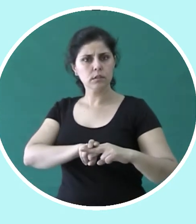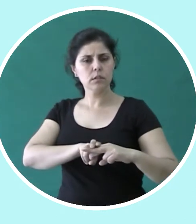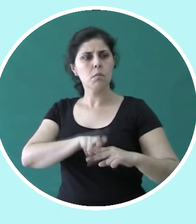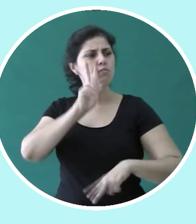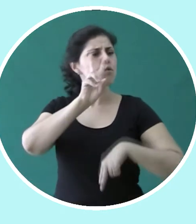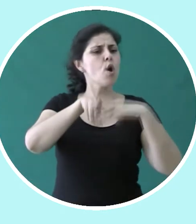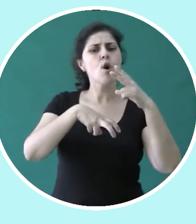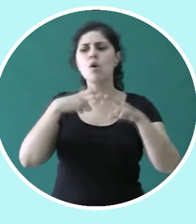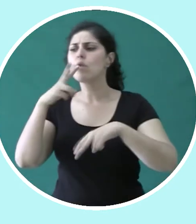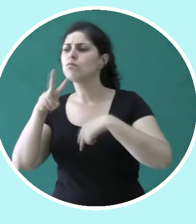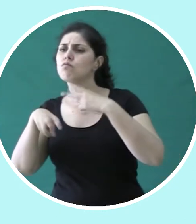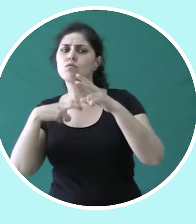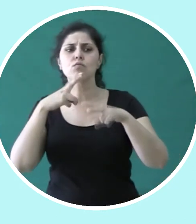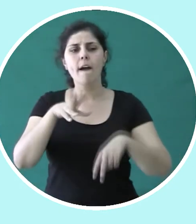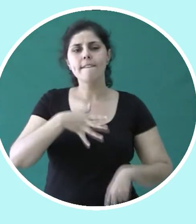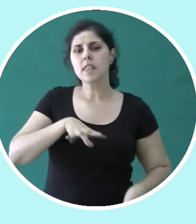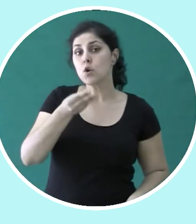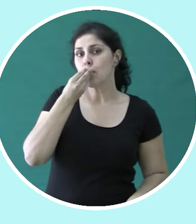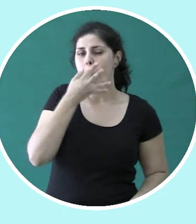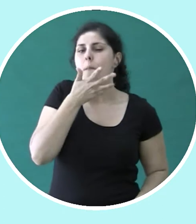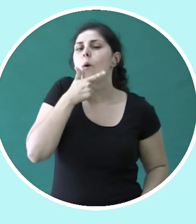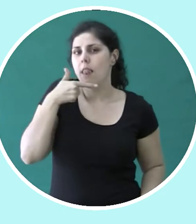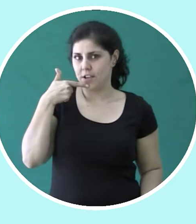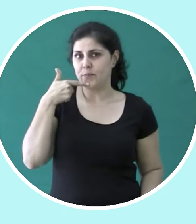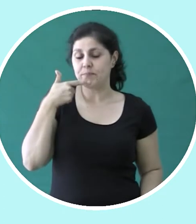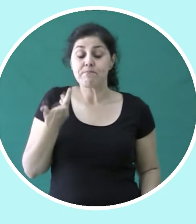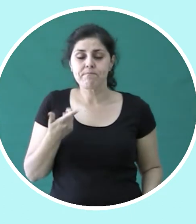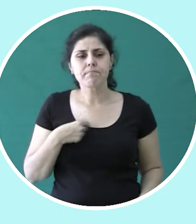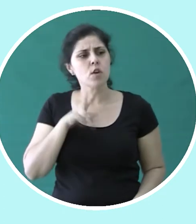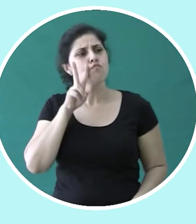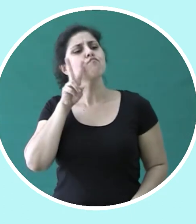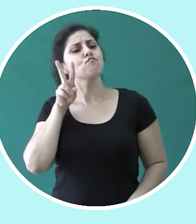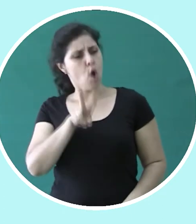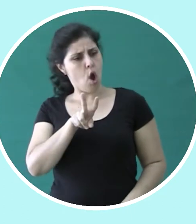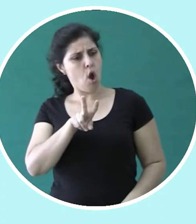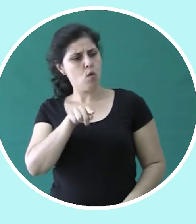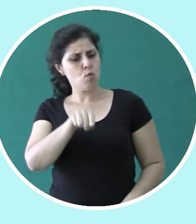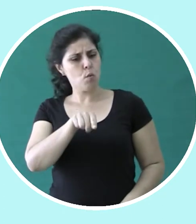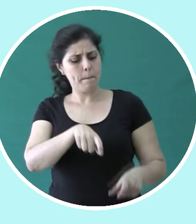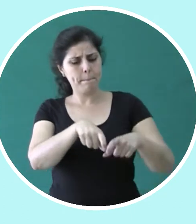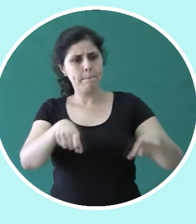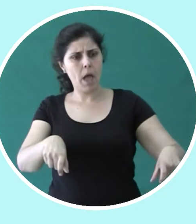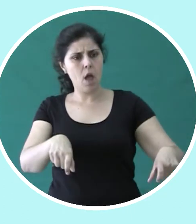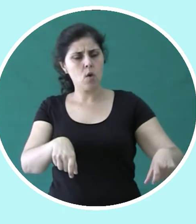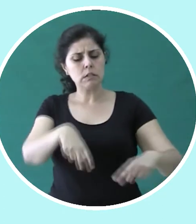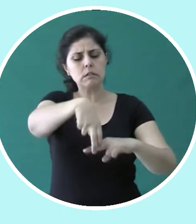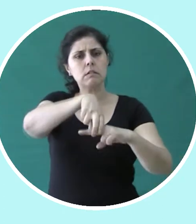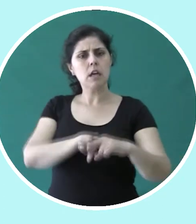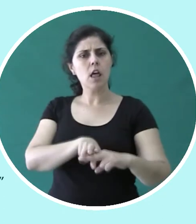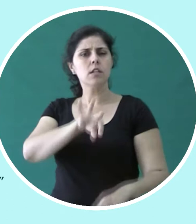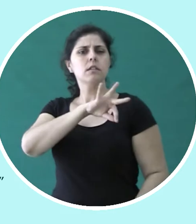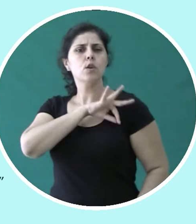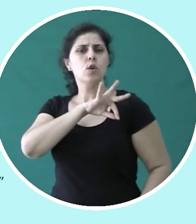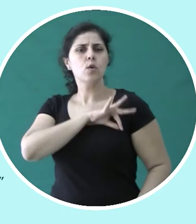Procurou um banco onde pudesse sentar-se a comer um dos seus bolinhos. E acabou por encontrar um onde estava